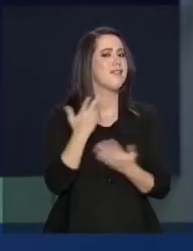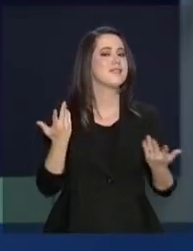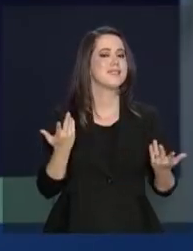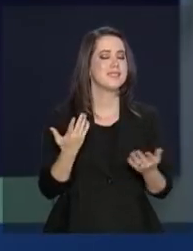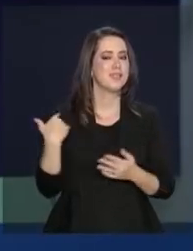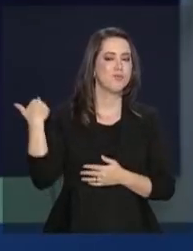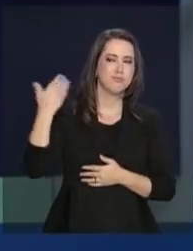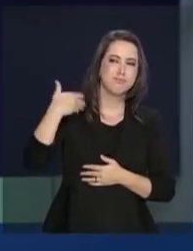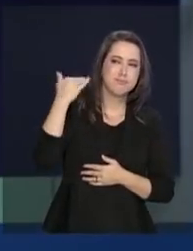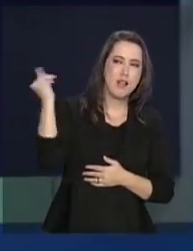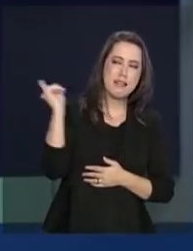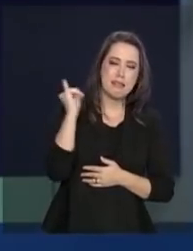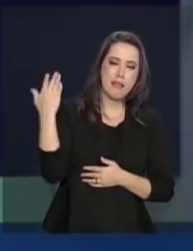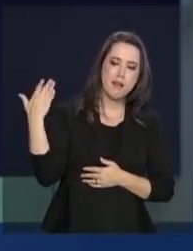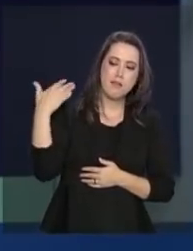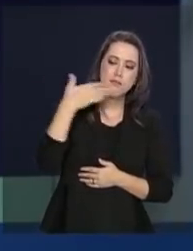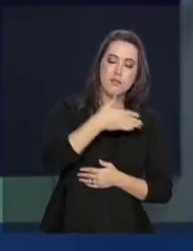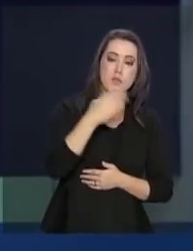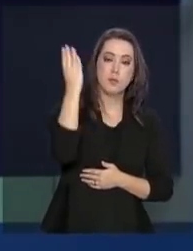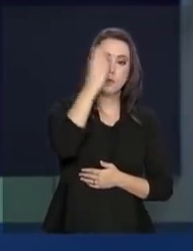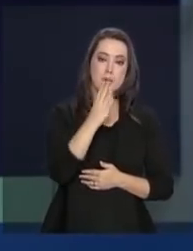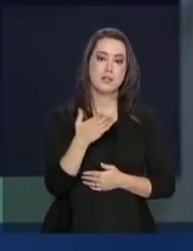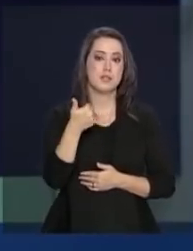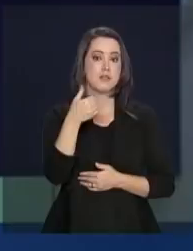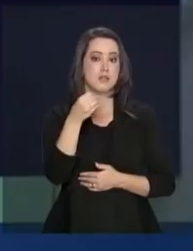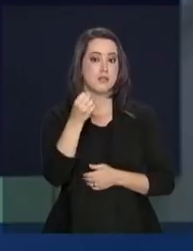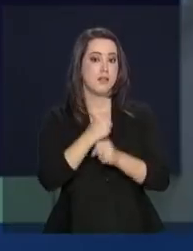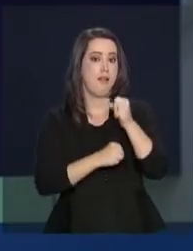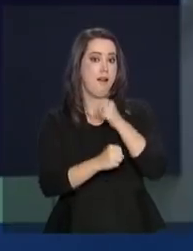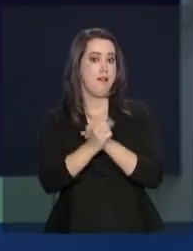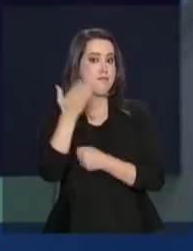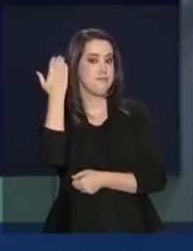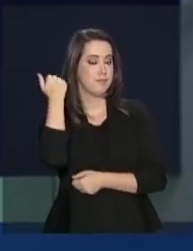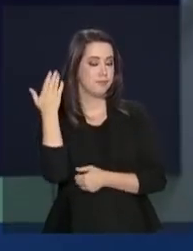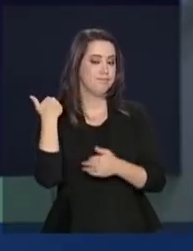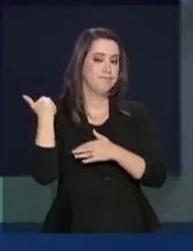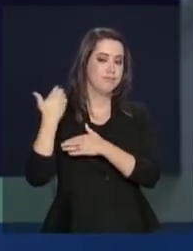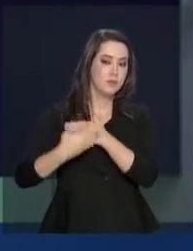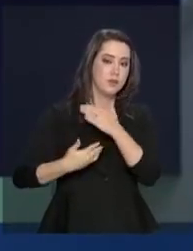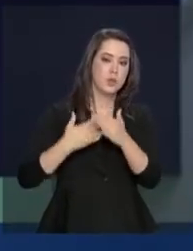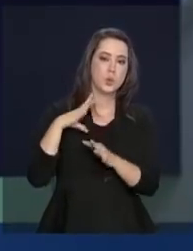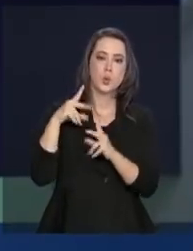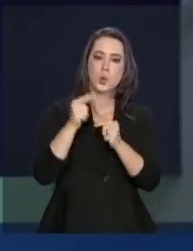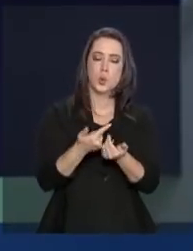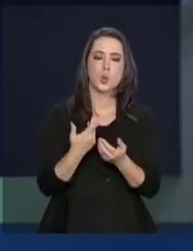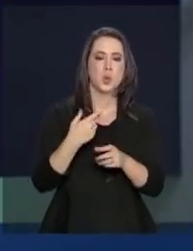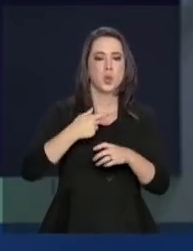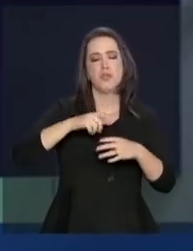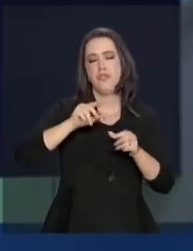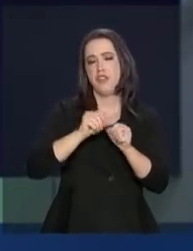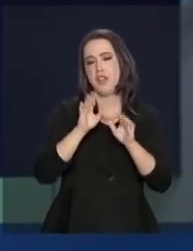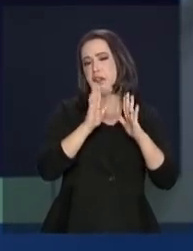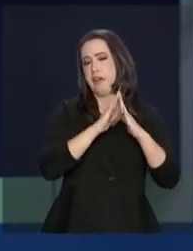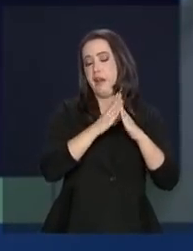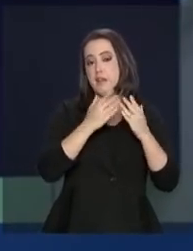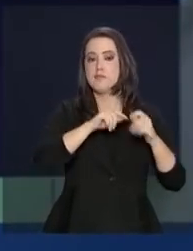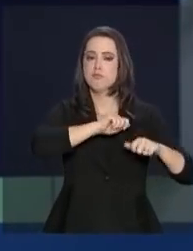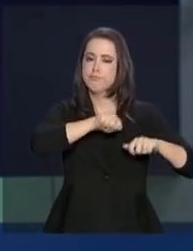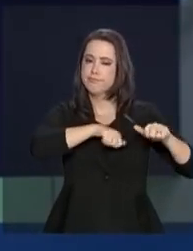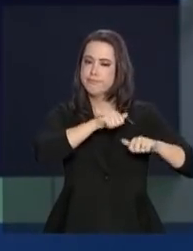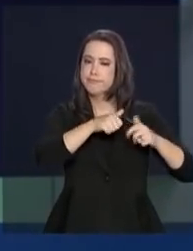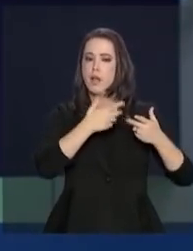a vinda dos italianos para o brasil há mais de 100 anos de lá pra cá o produto que era totalmente artesanal ganhou qualidade